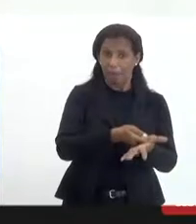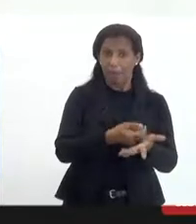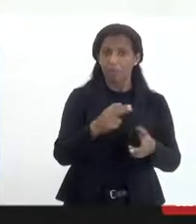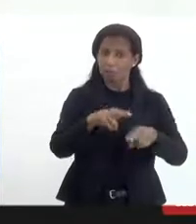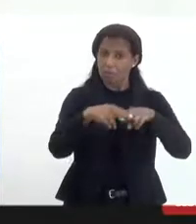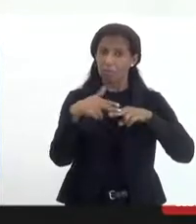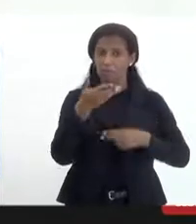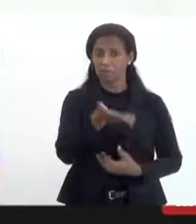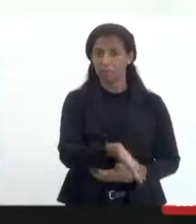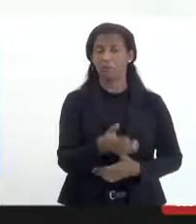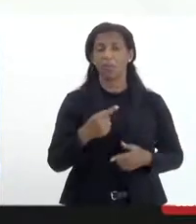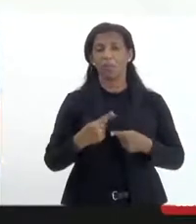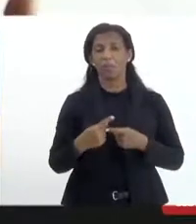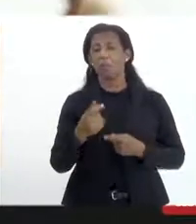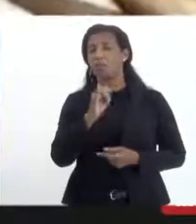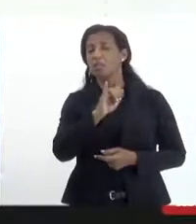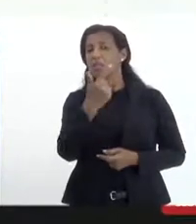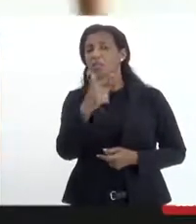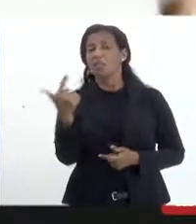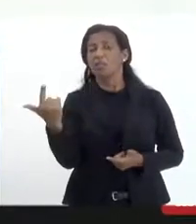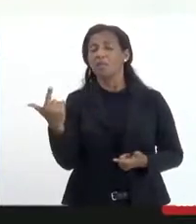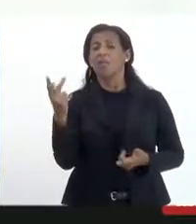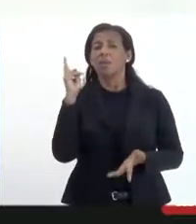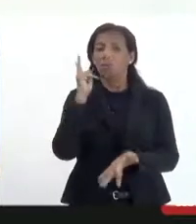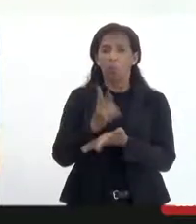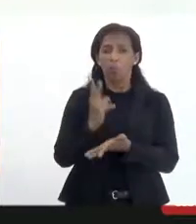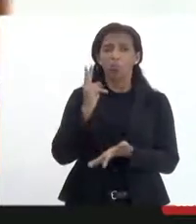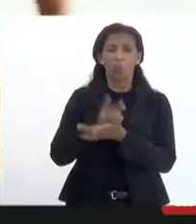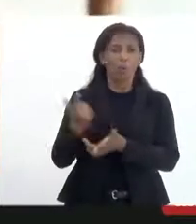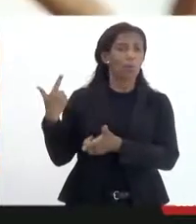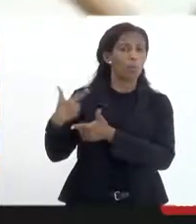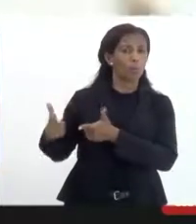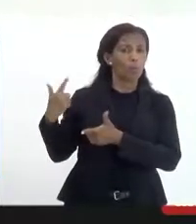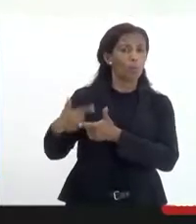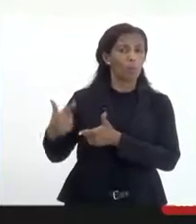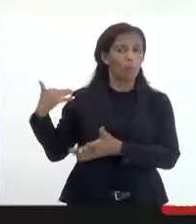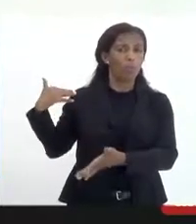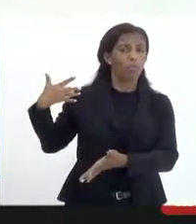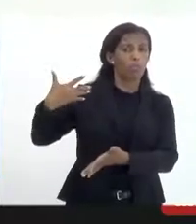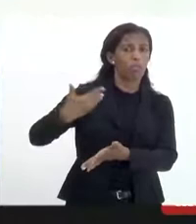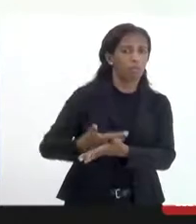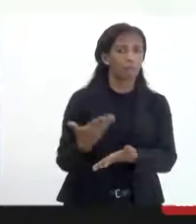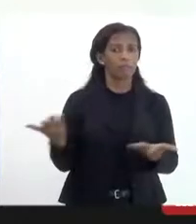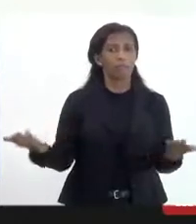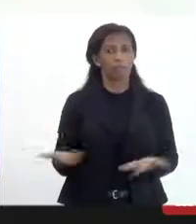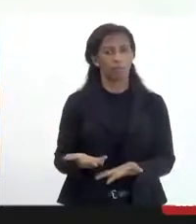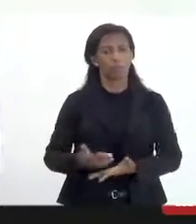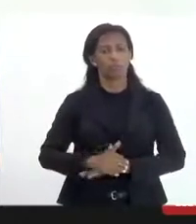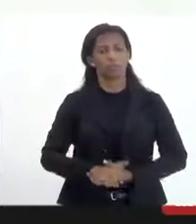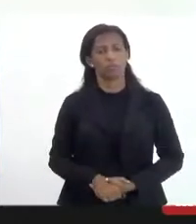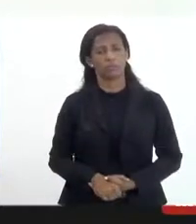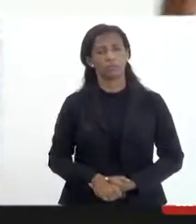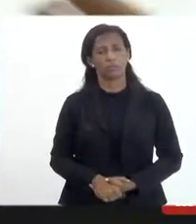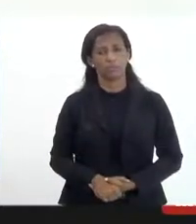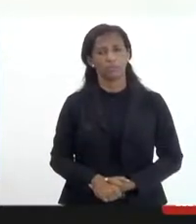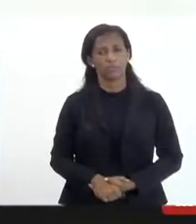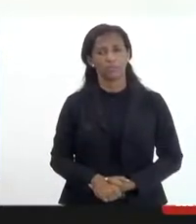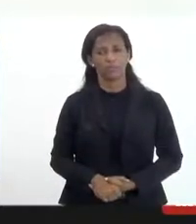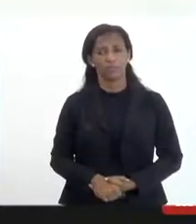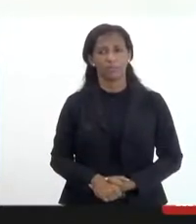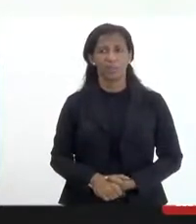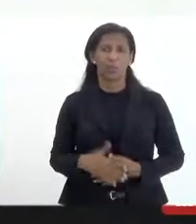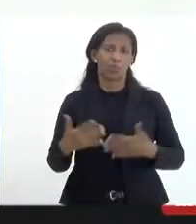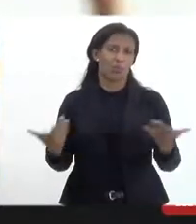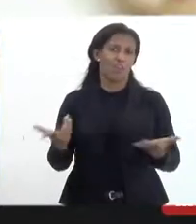disso, porque senão teria essa pendência pendurada até hoje. Então, é só dizer que não